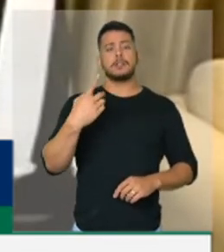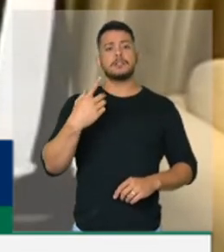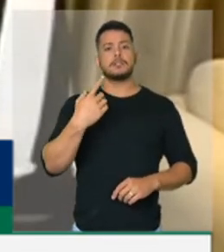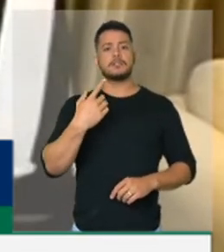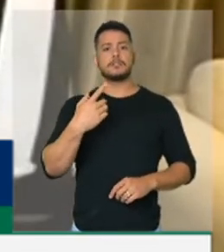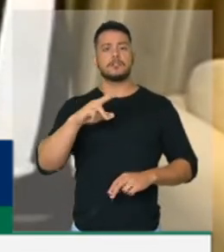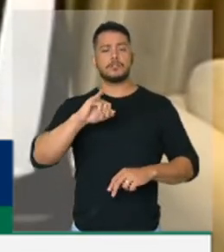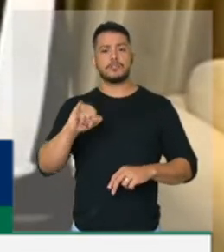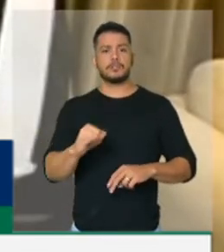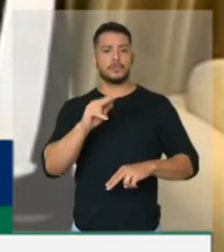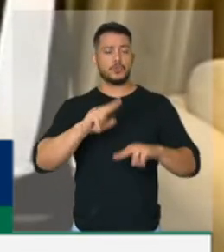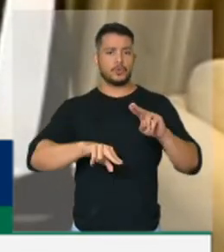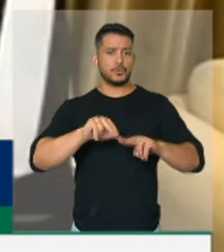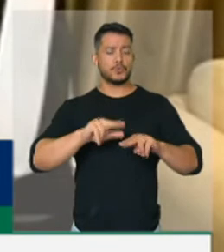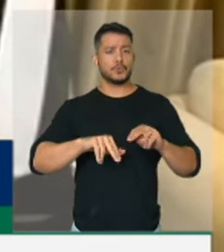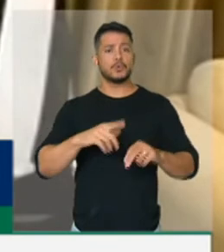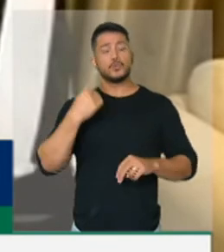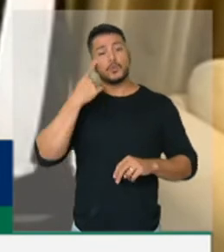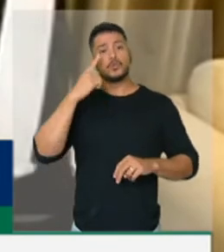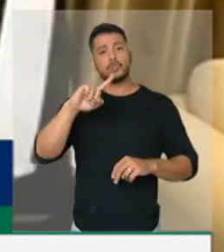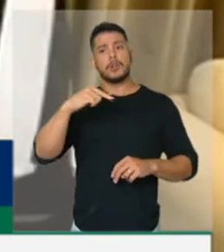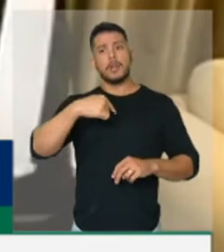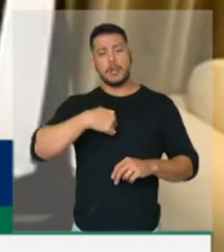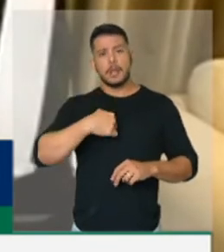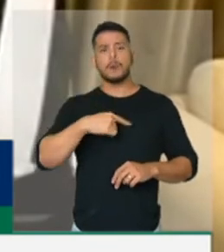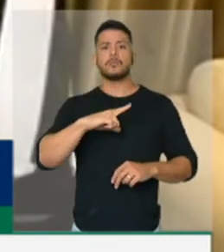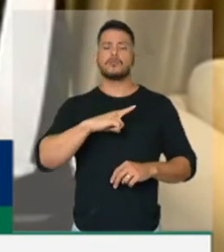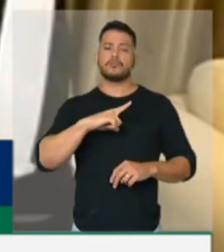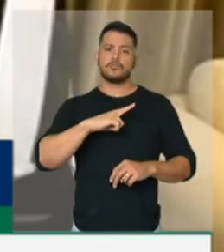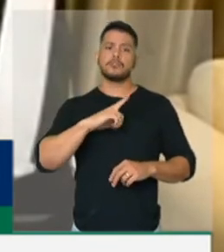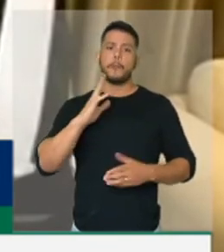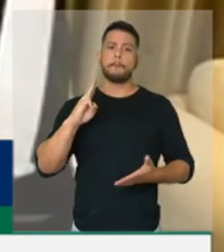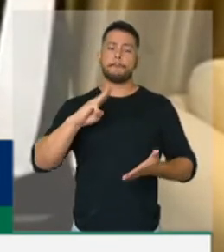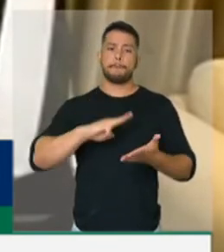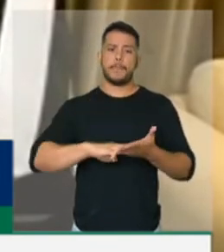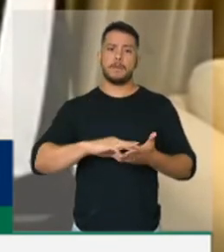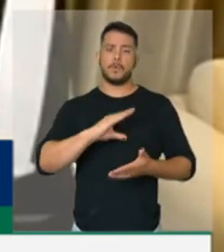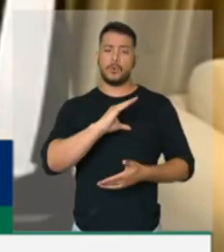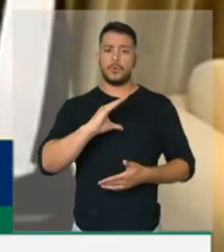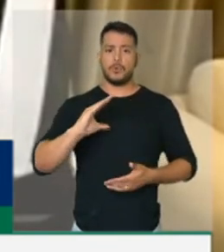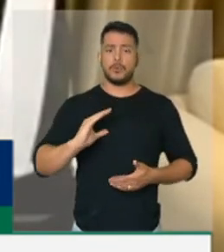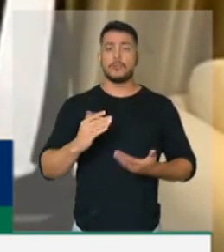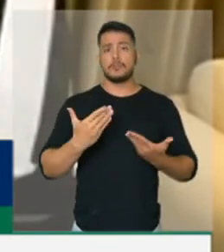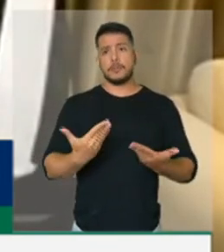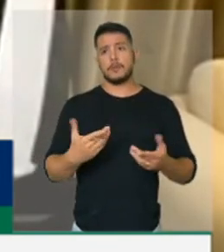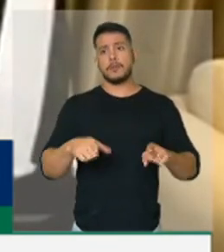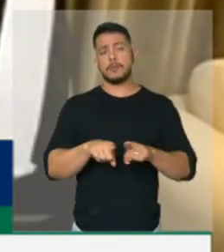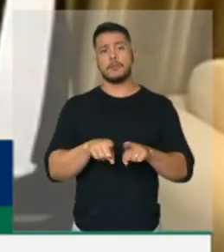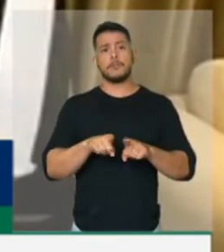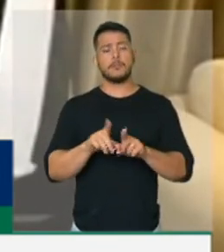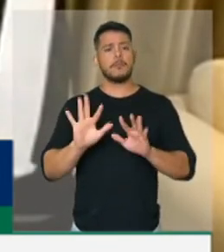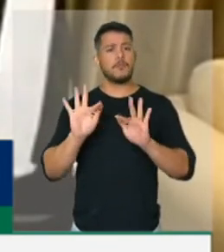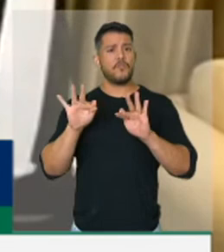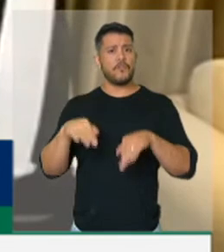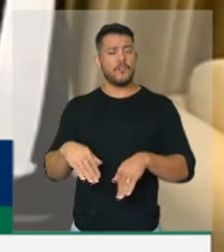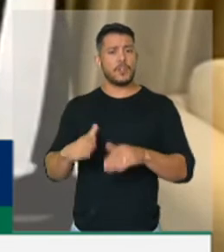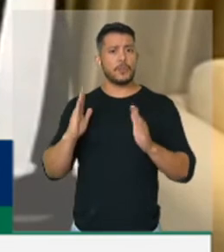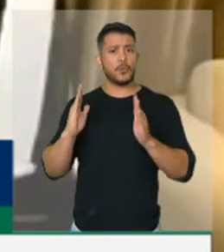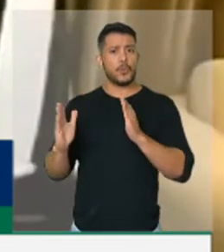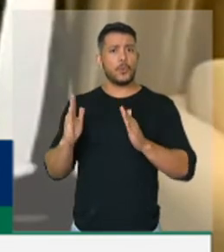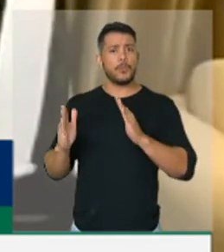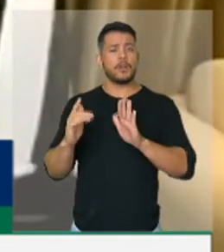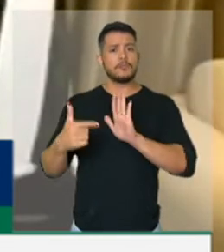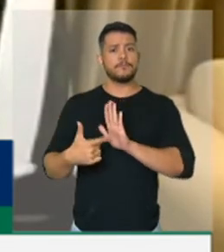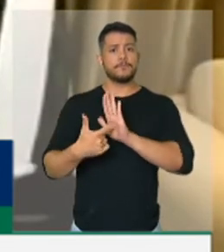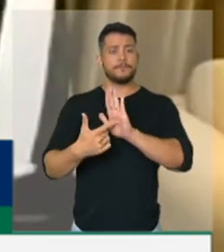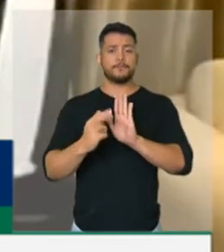que me tornei membro da comissão e em cuja pauta não constava o PL-6371, e o esgotamento do prazo regimental destinado à apresentação